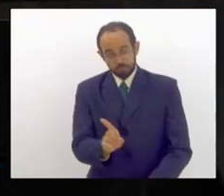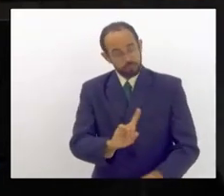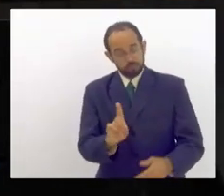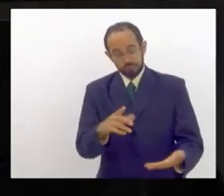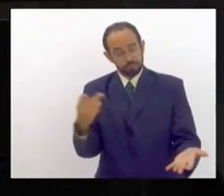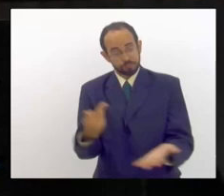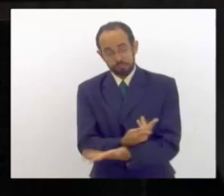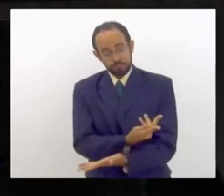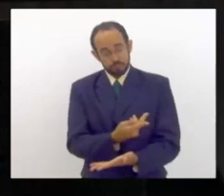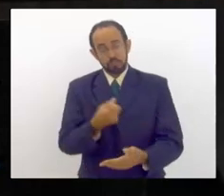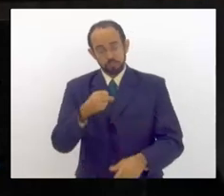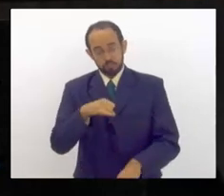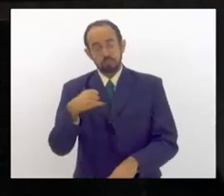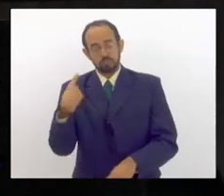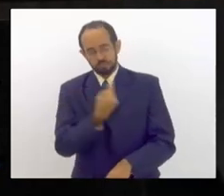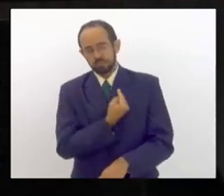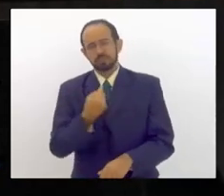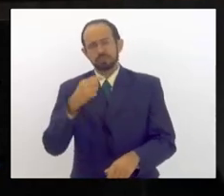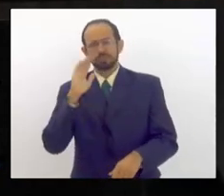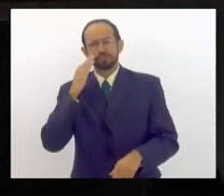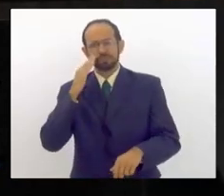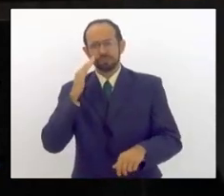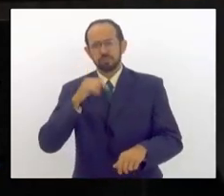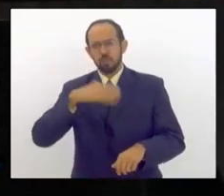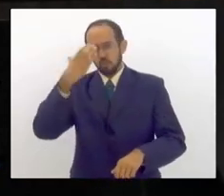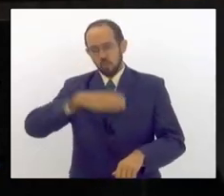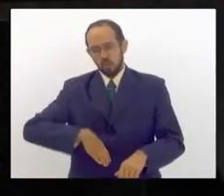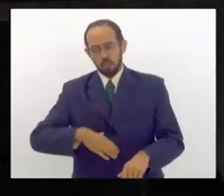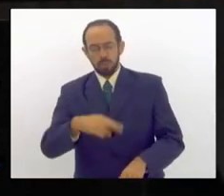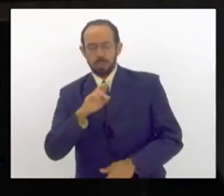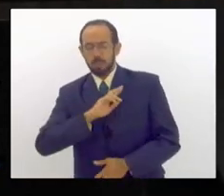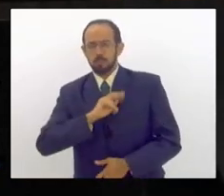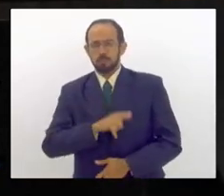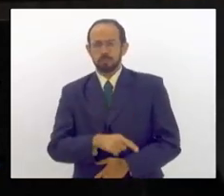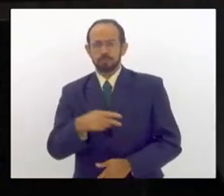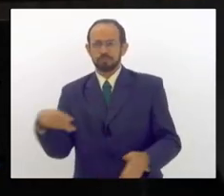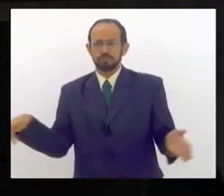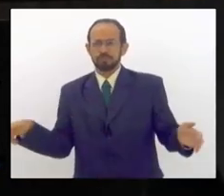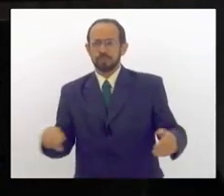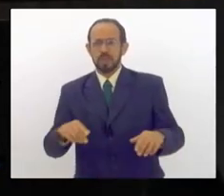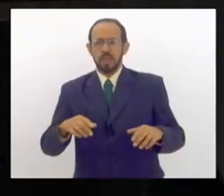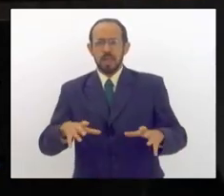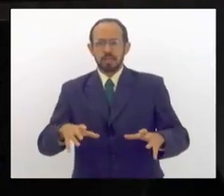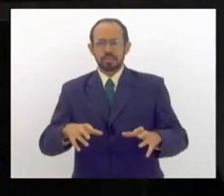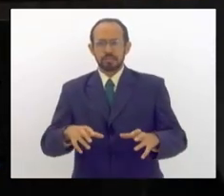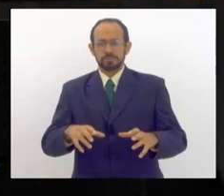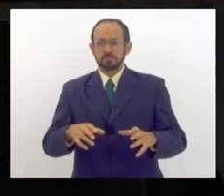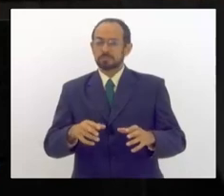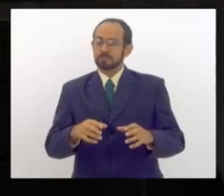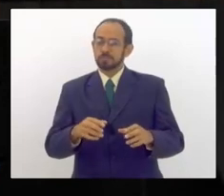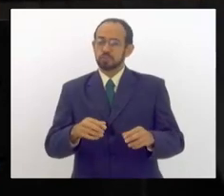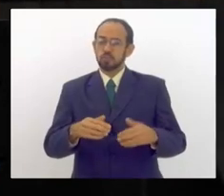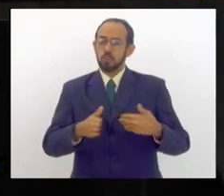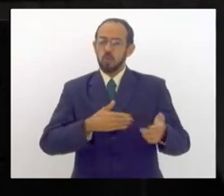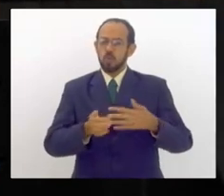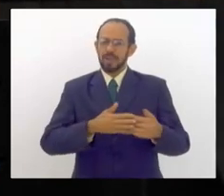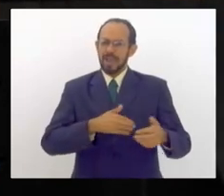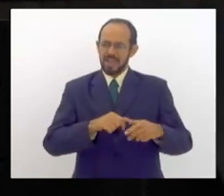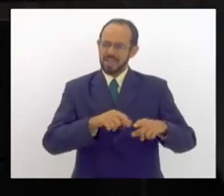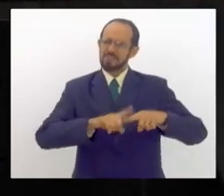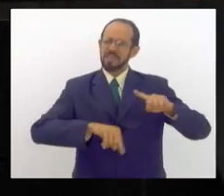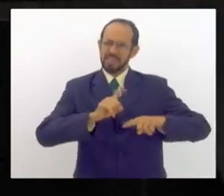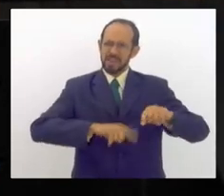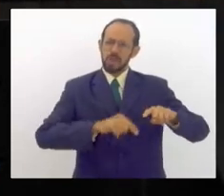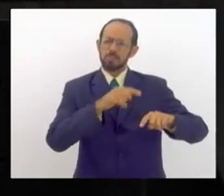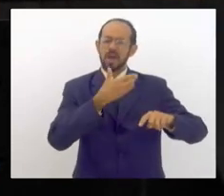Se a gente entende que o corpo dessa mulher não é propriedade de qualquer homem que seja, a gente já dá um passo à frente